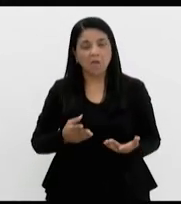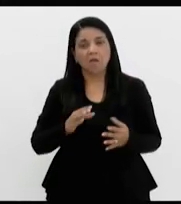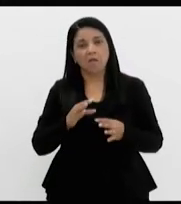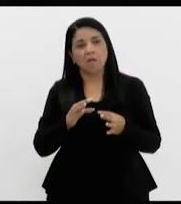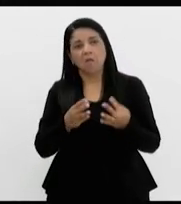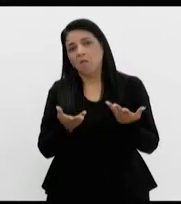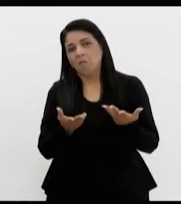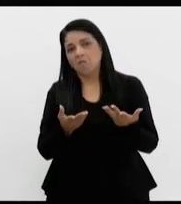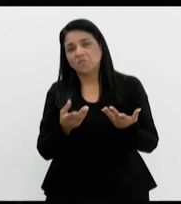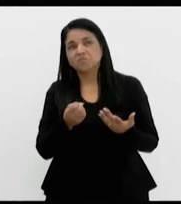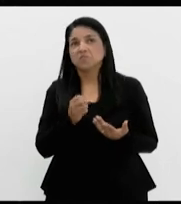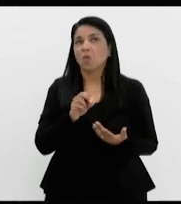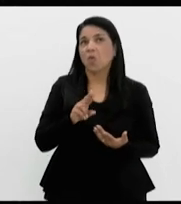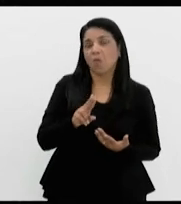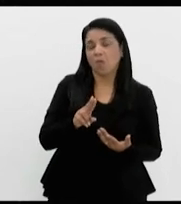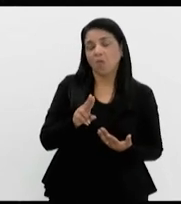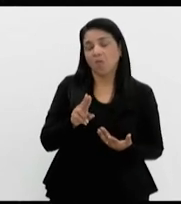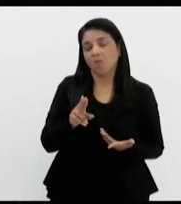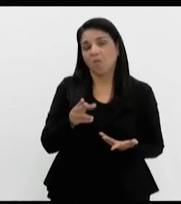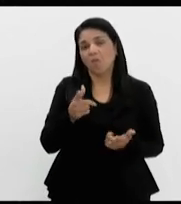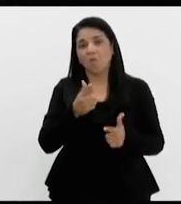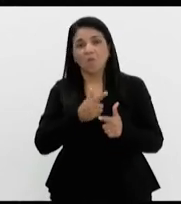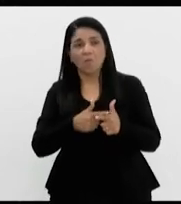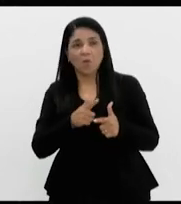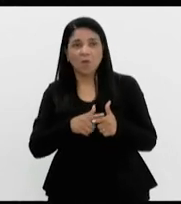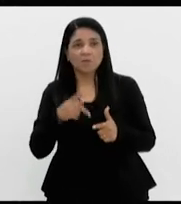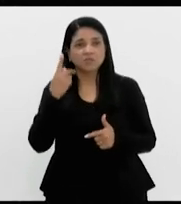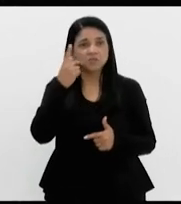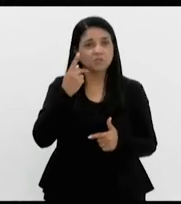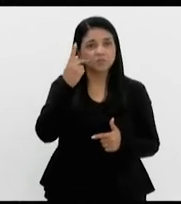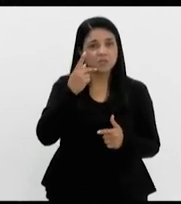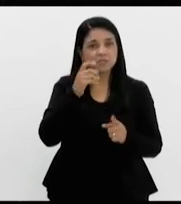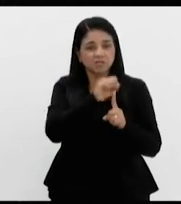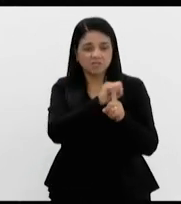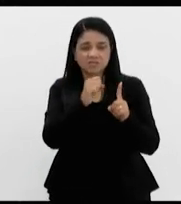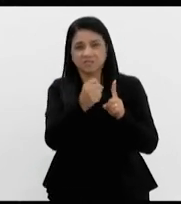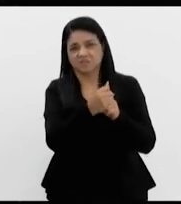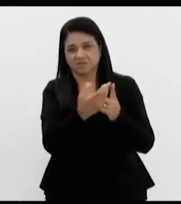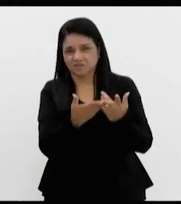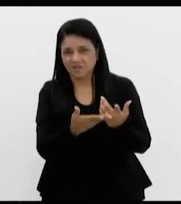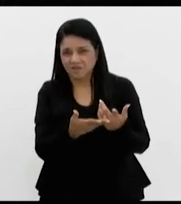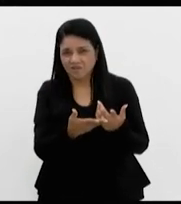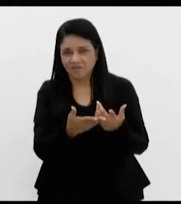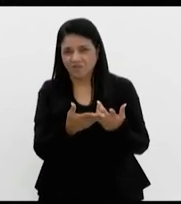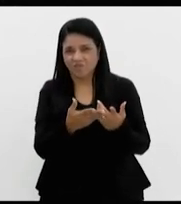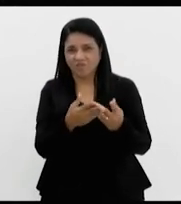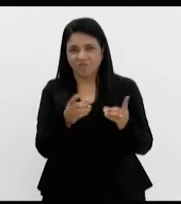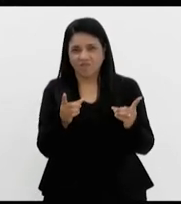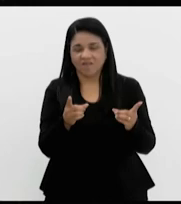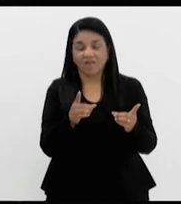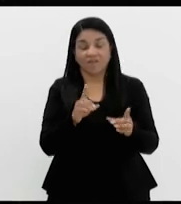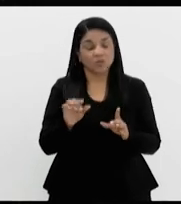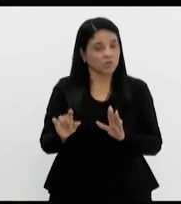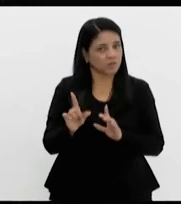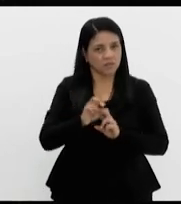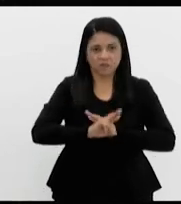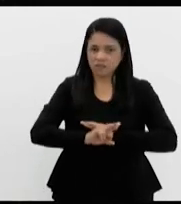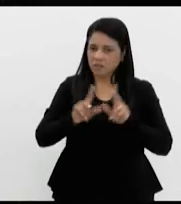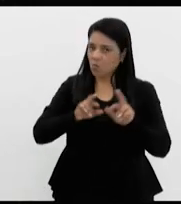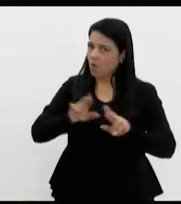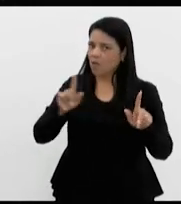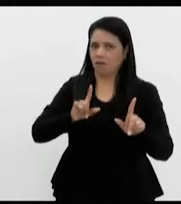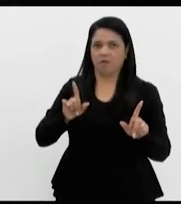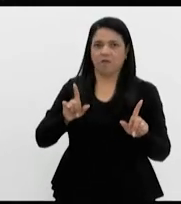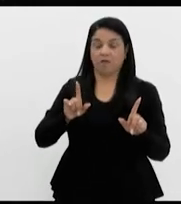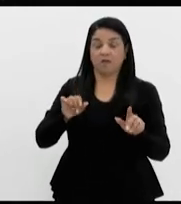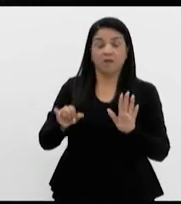isso apenas como uma questão de política socioassistencial, e não é. A primeira e mais importante questão que